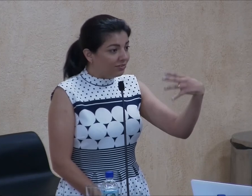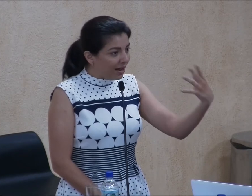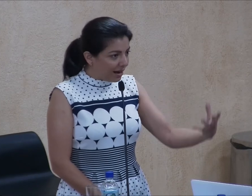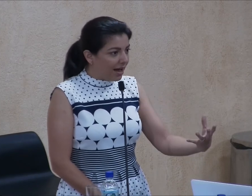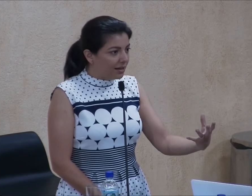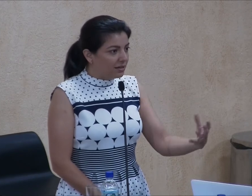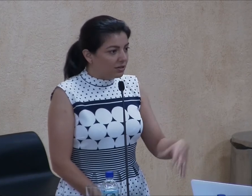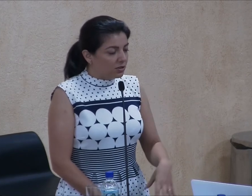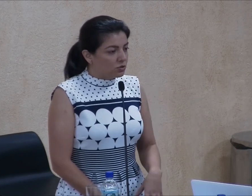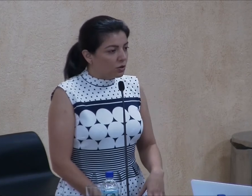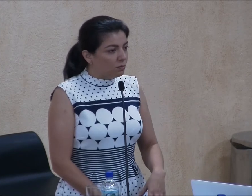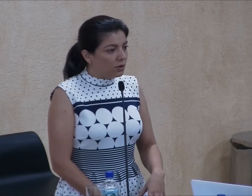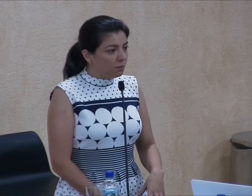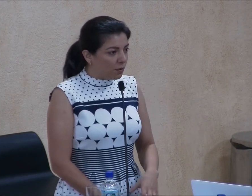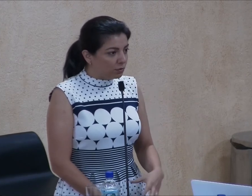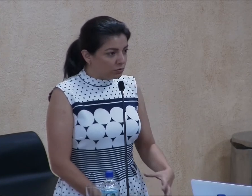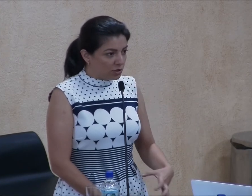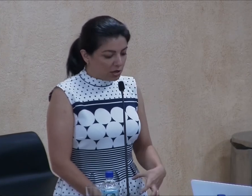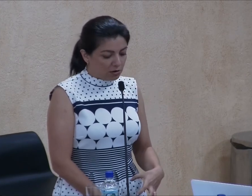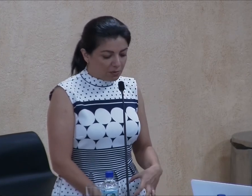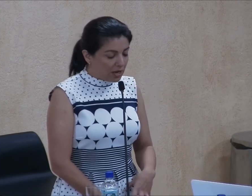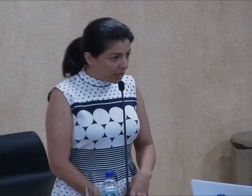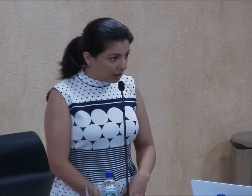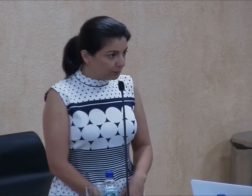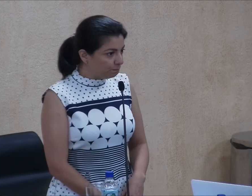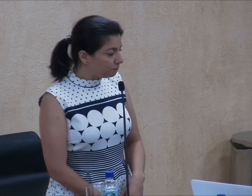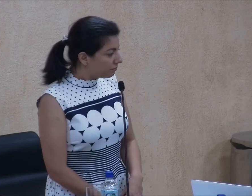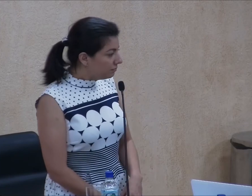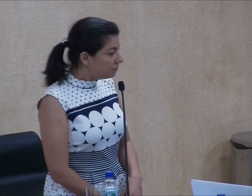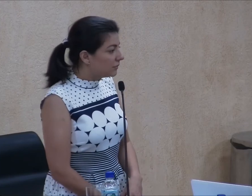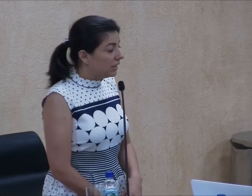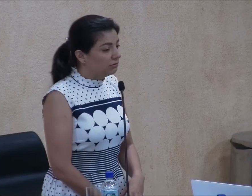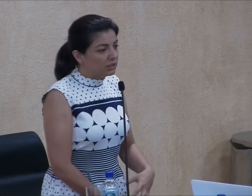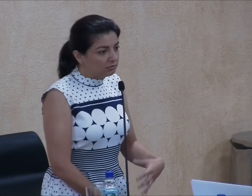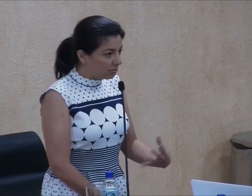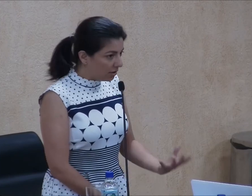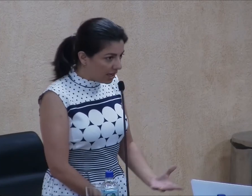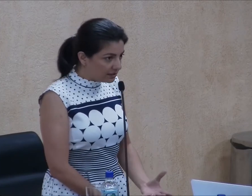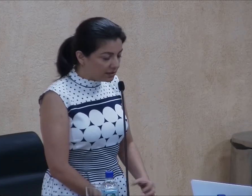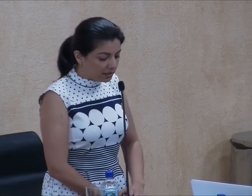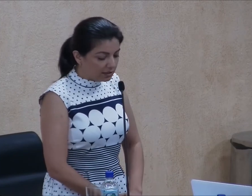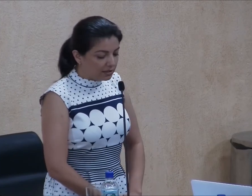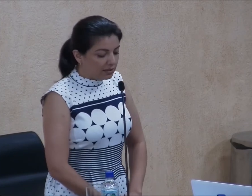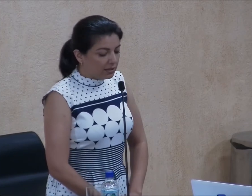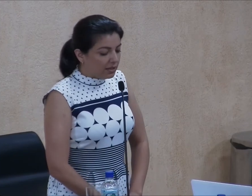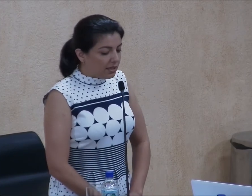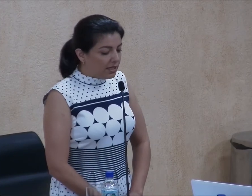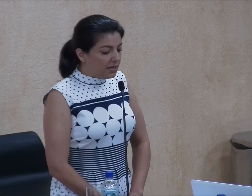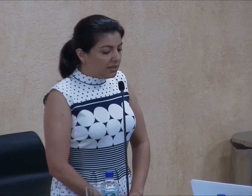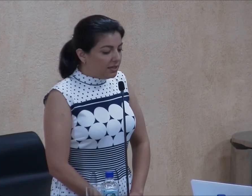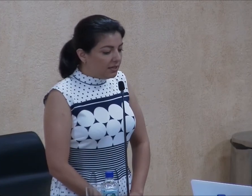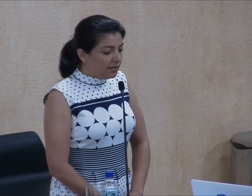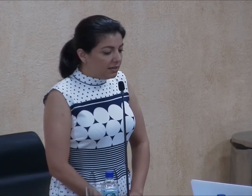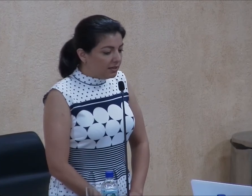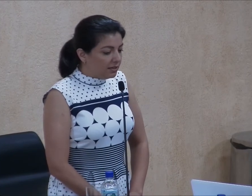momento de falar sobre um pouco do senhor Emiliano. Eu não o conheci